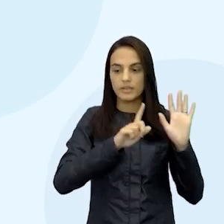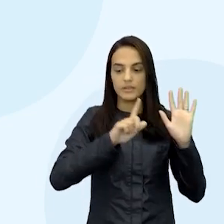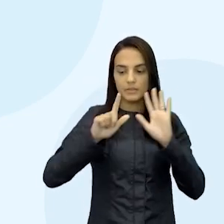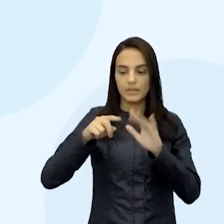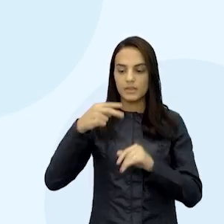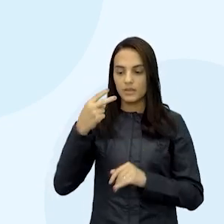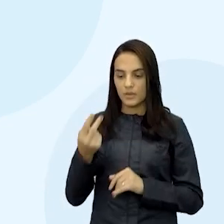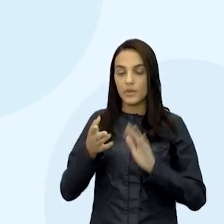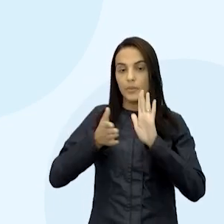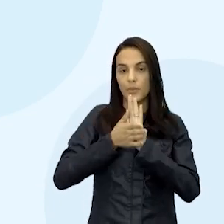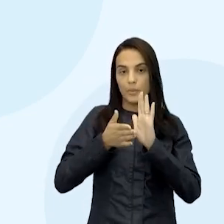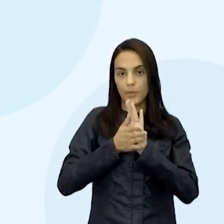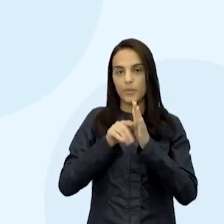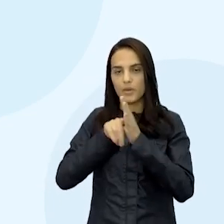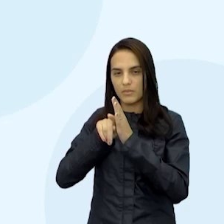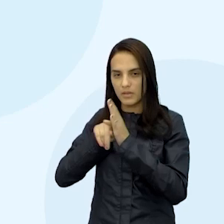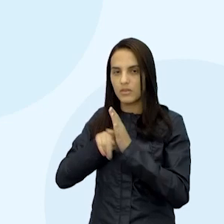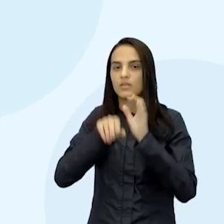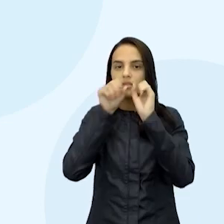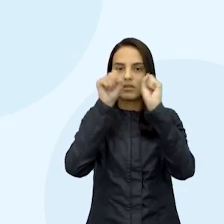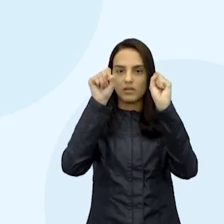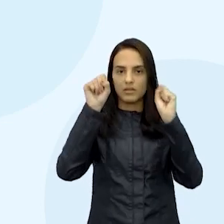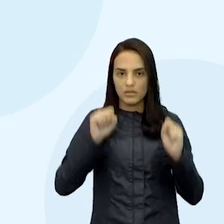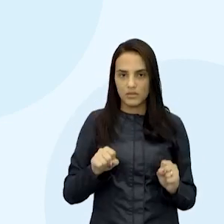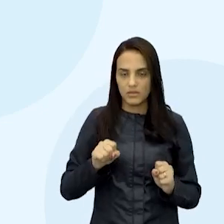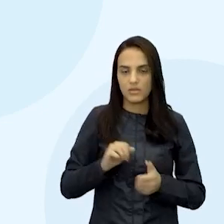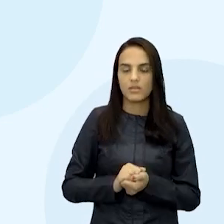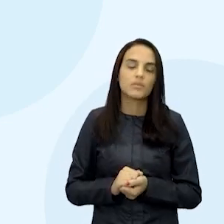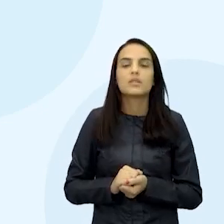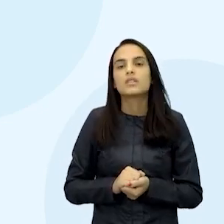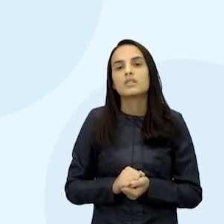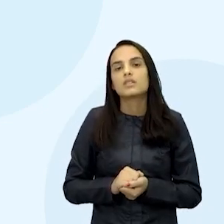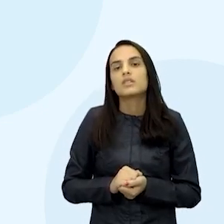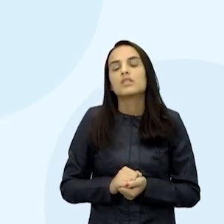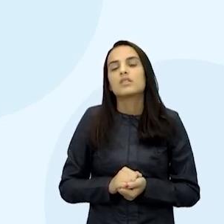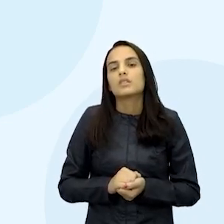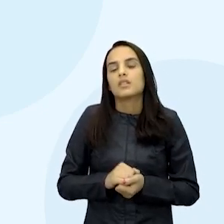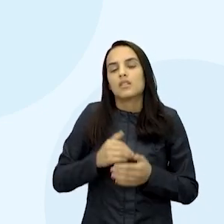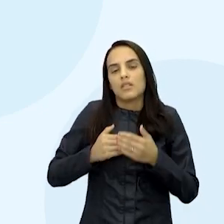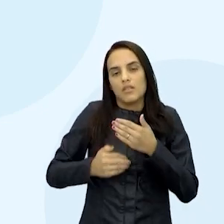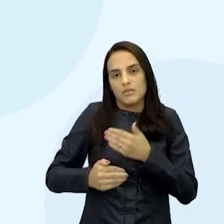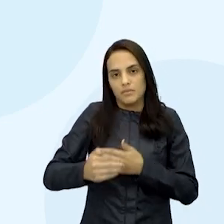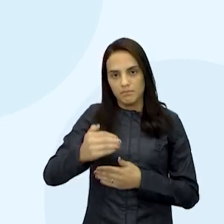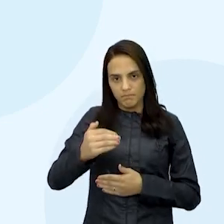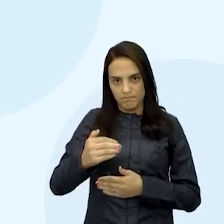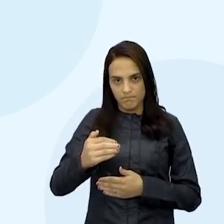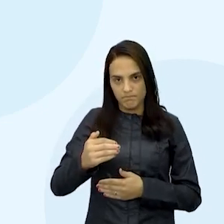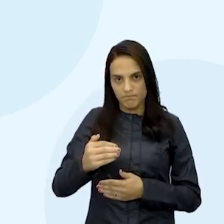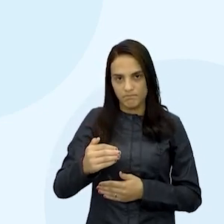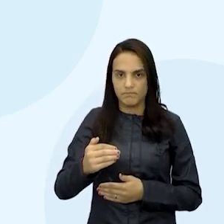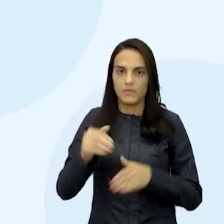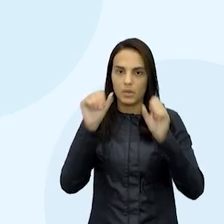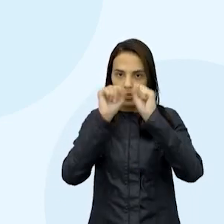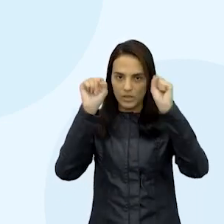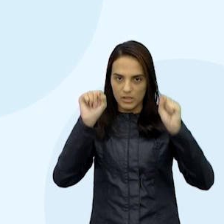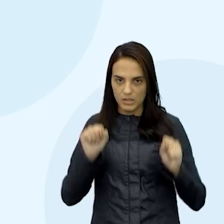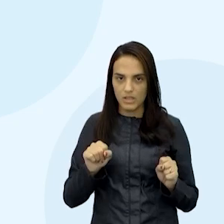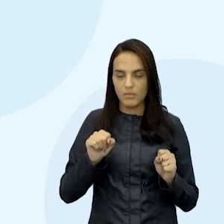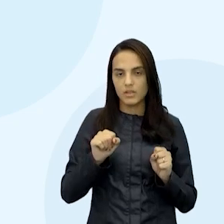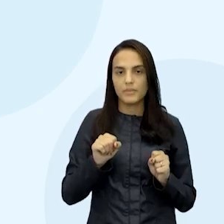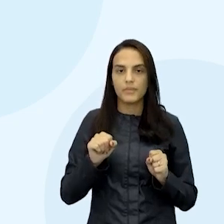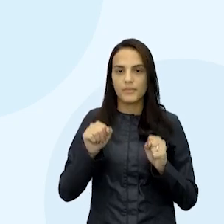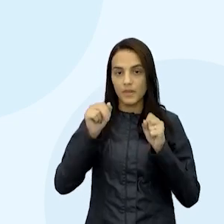propor uma pesquisa sobre o sistema de financiamento para pagamento de prestação a longo prazo. Tanto do sistema de